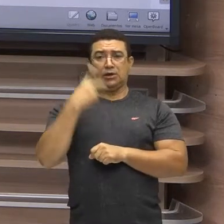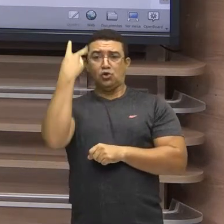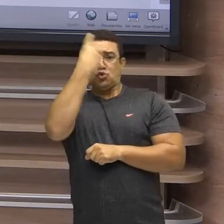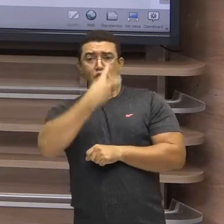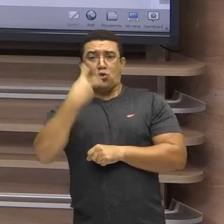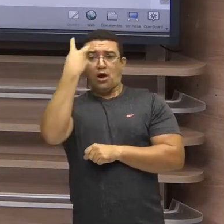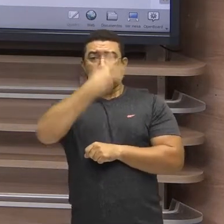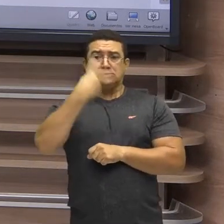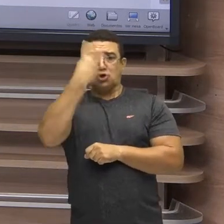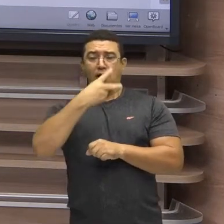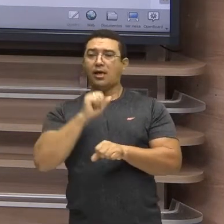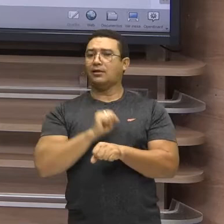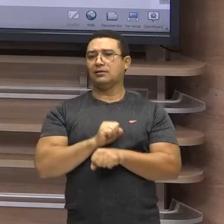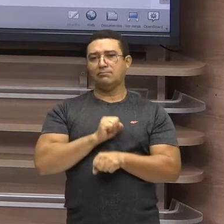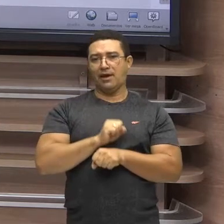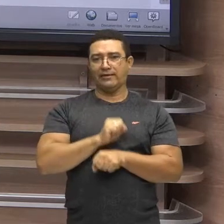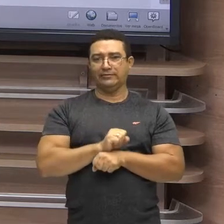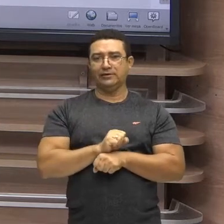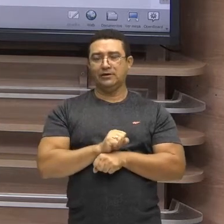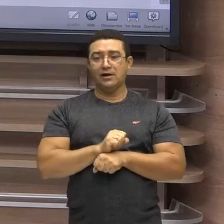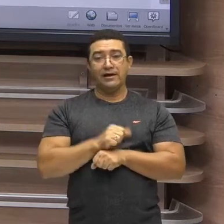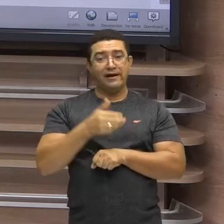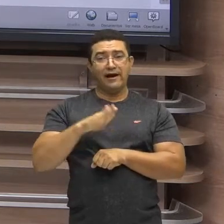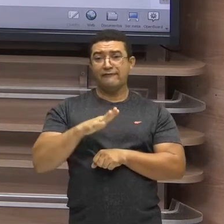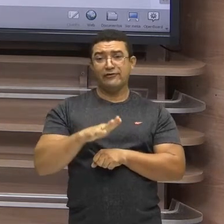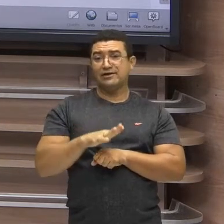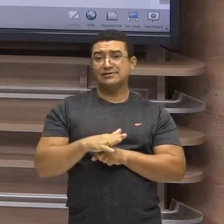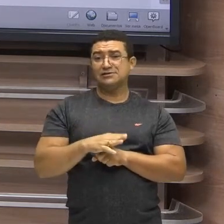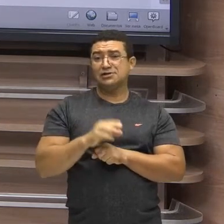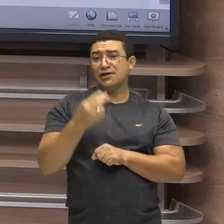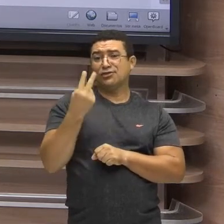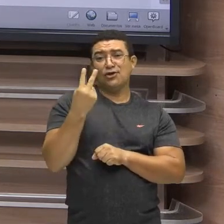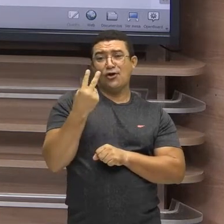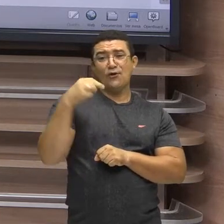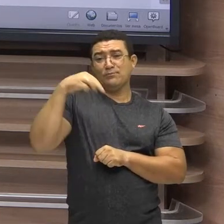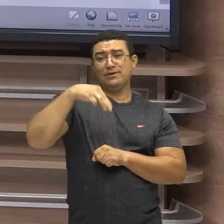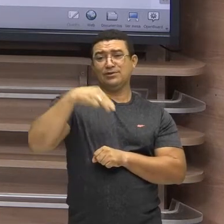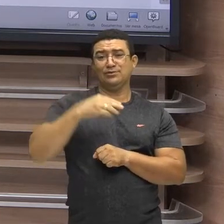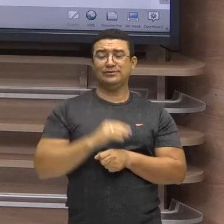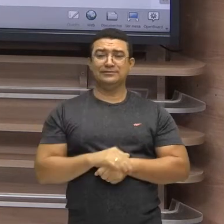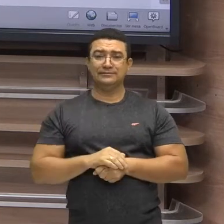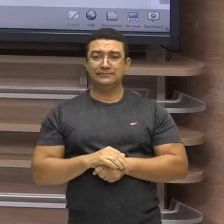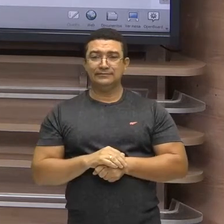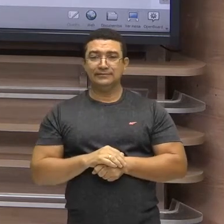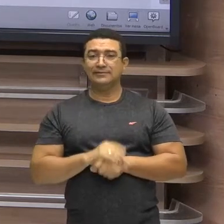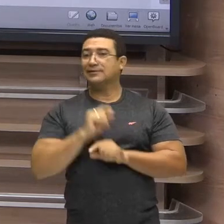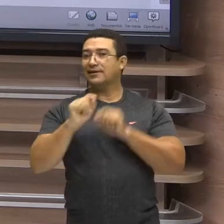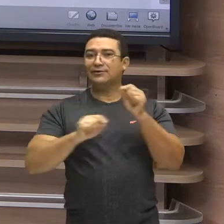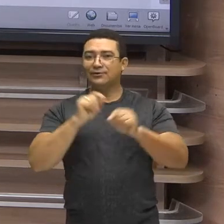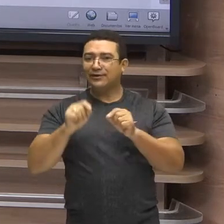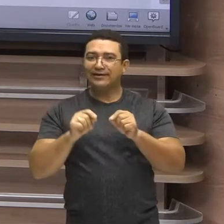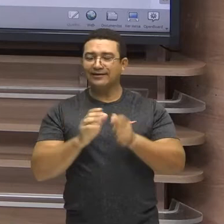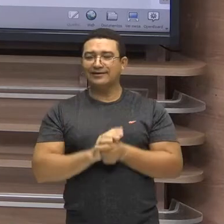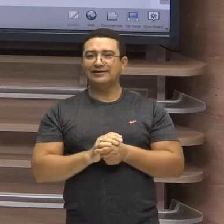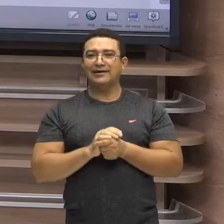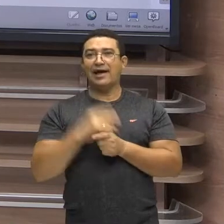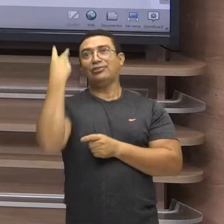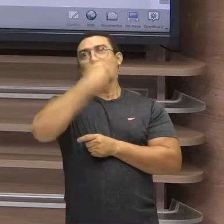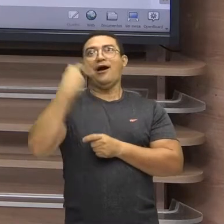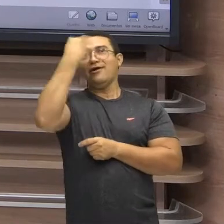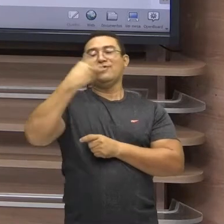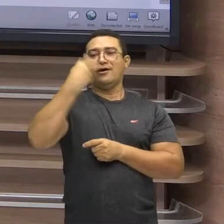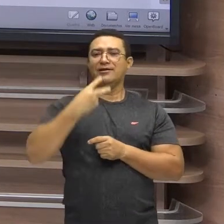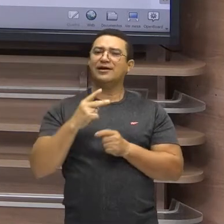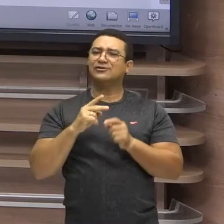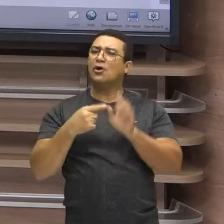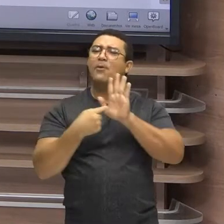às vezes a gente tá com 2 minutos, né? Então esse exagero, né, intencional, que a gente quer mesmo